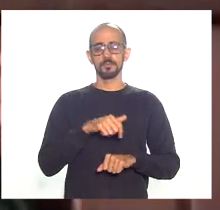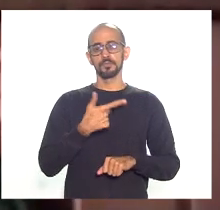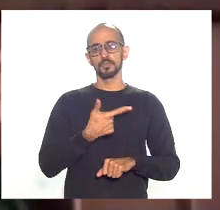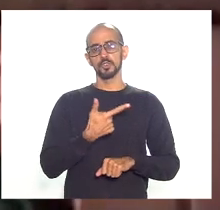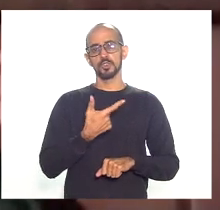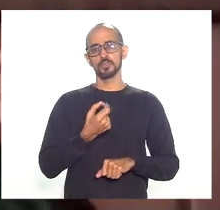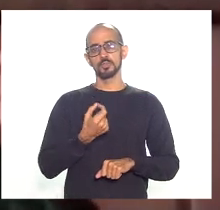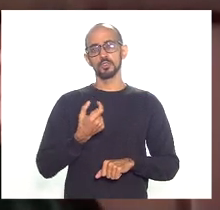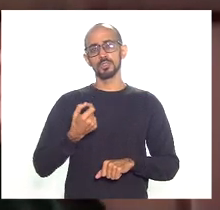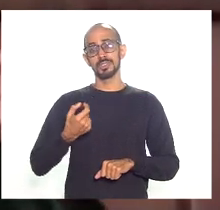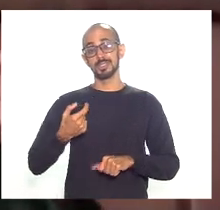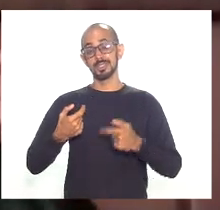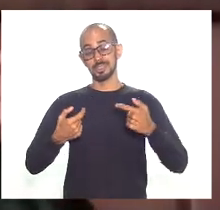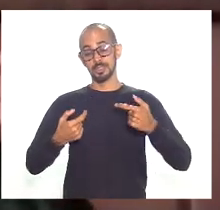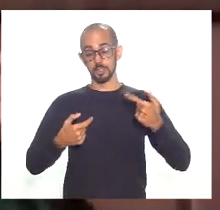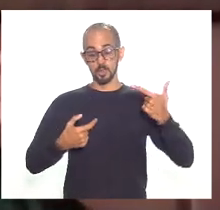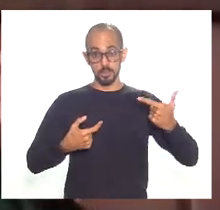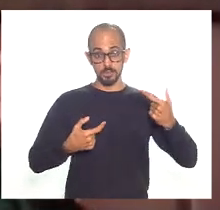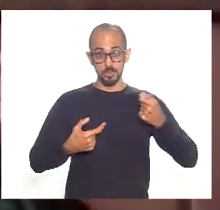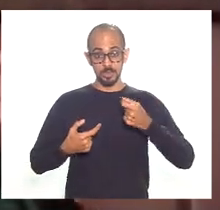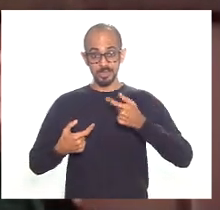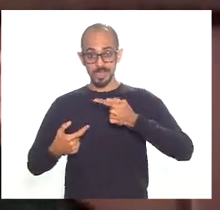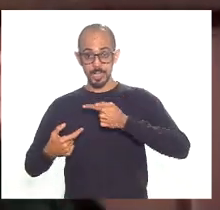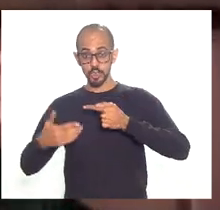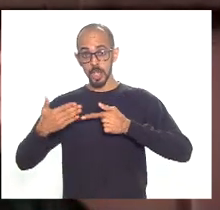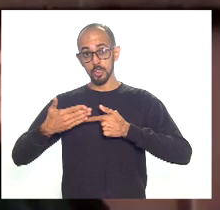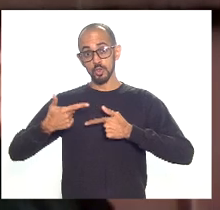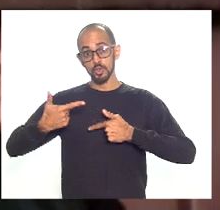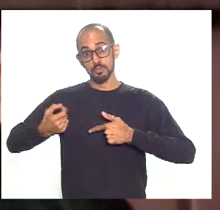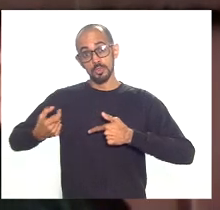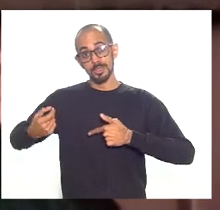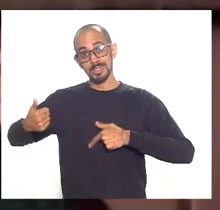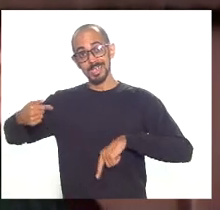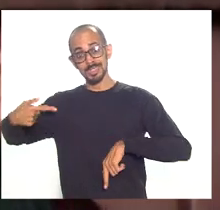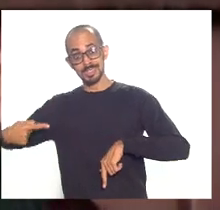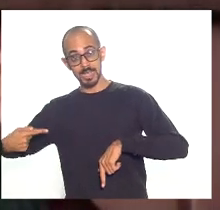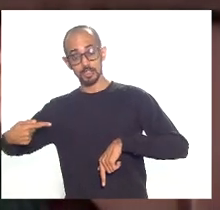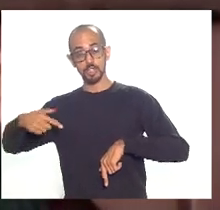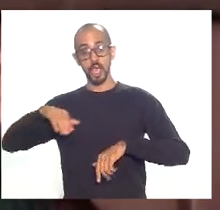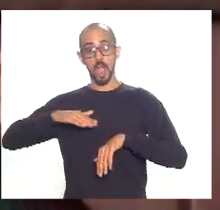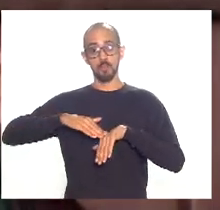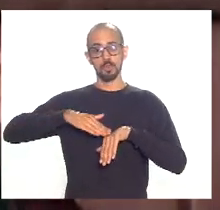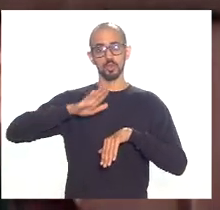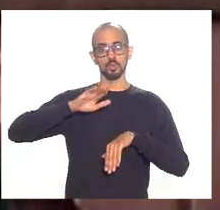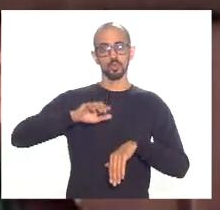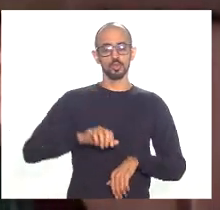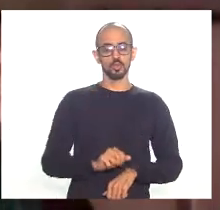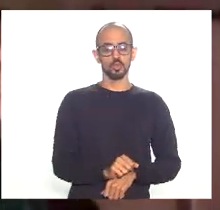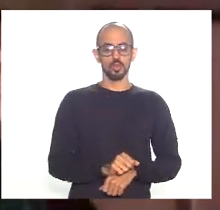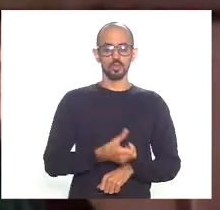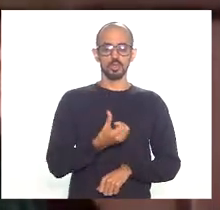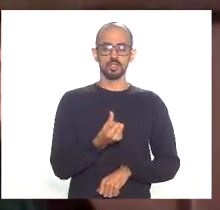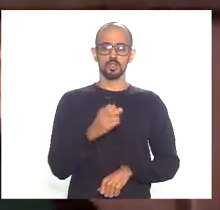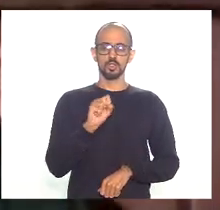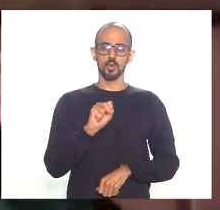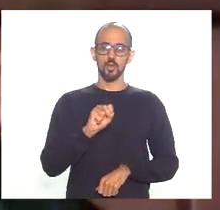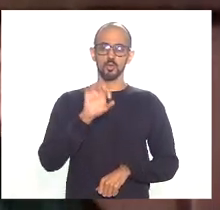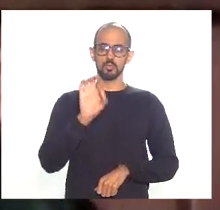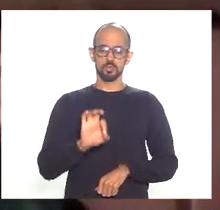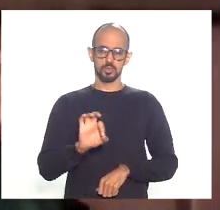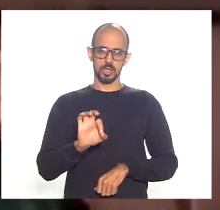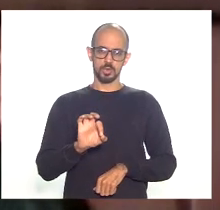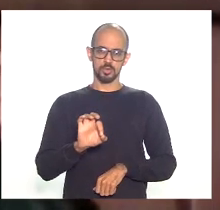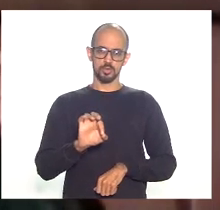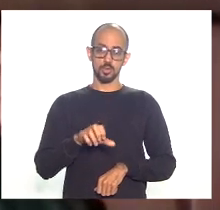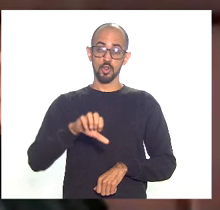houve um aumento de 68% no número de vítimas, sendo 9 vezes maior taxa de